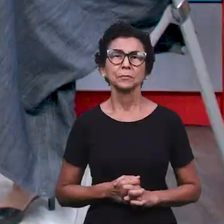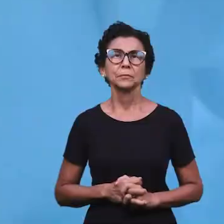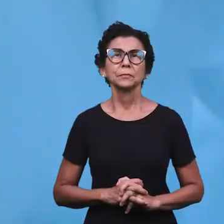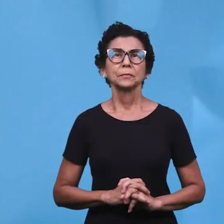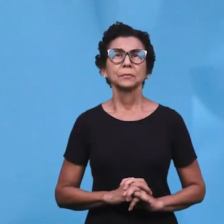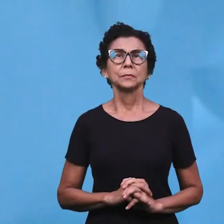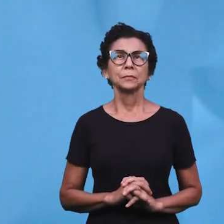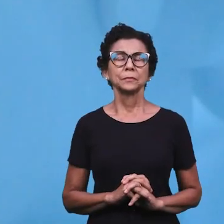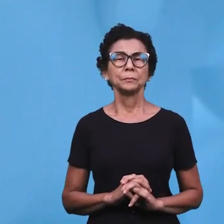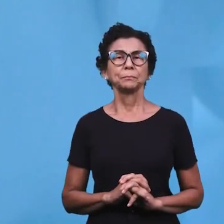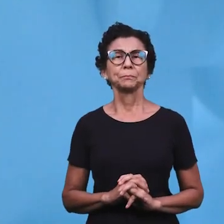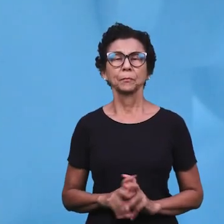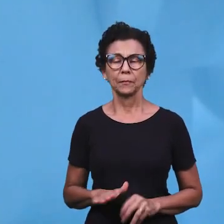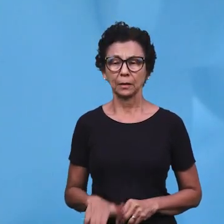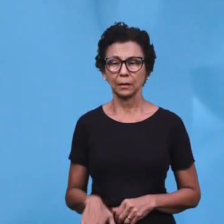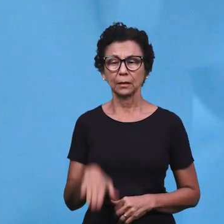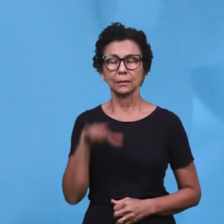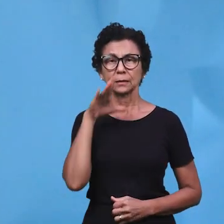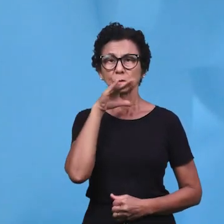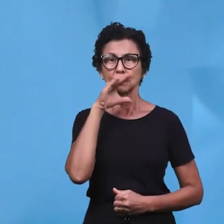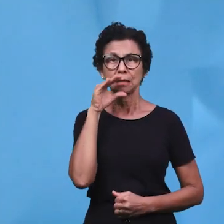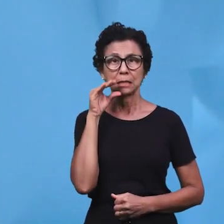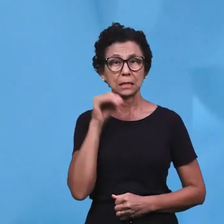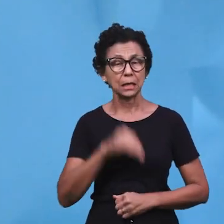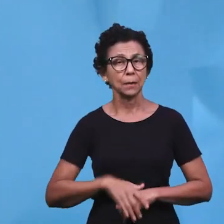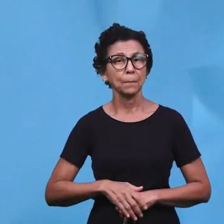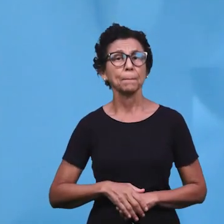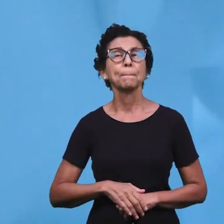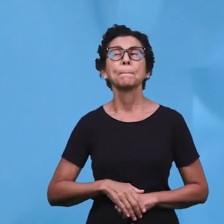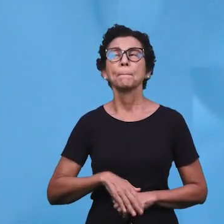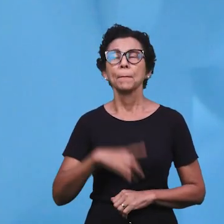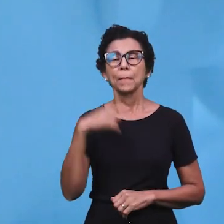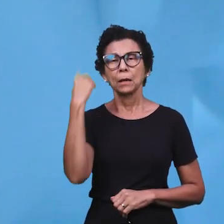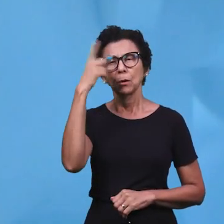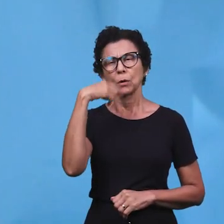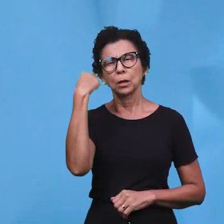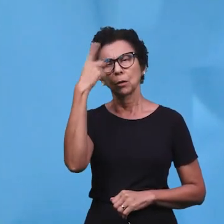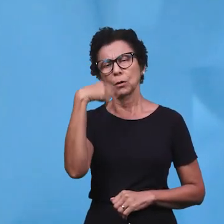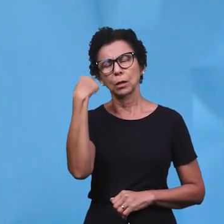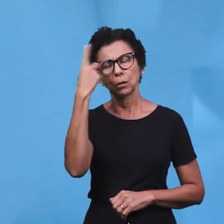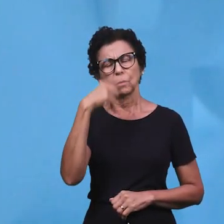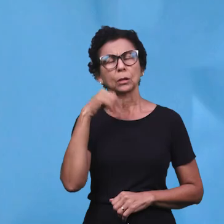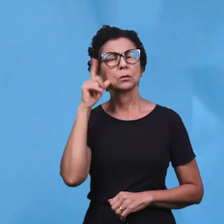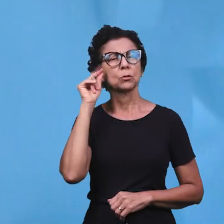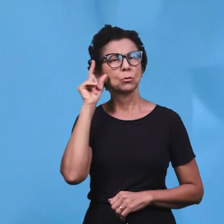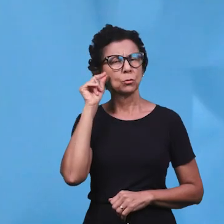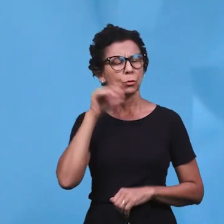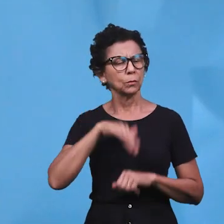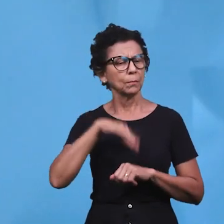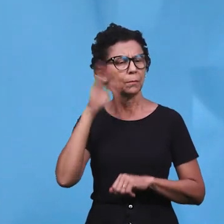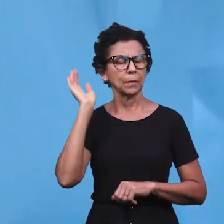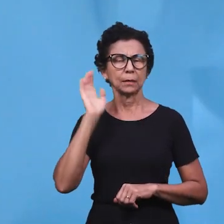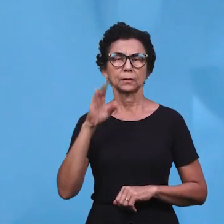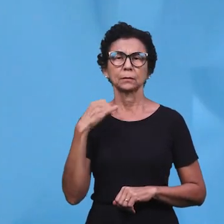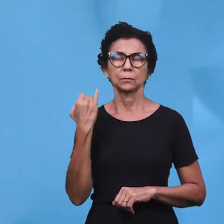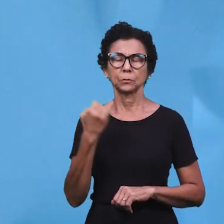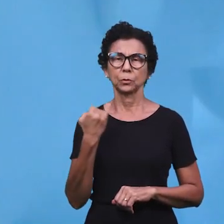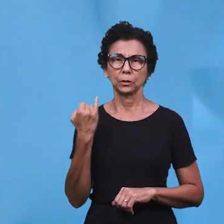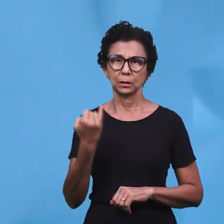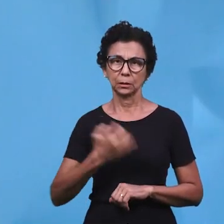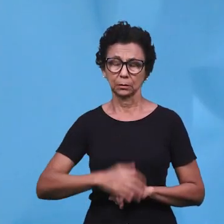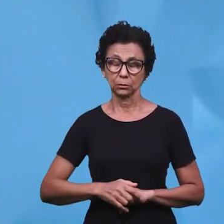certeza. Crianças e adolescentes necessitam de mais horas de sono. Isso é muito importante para